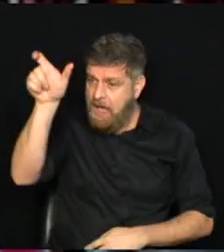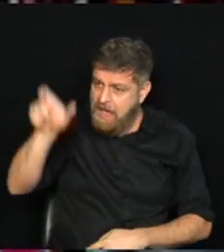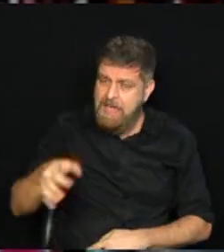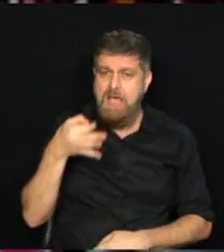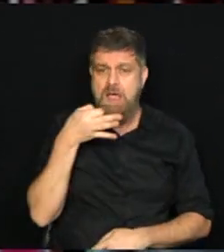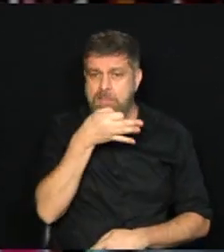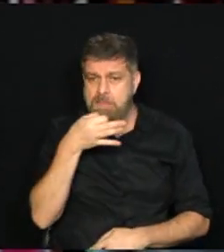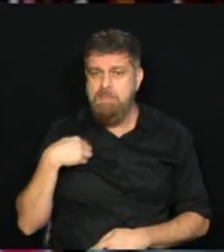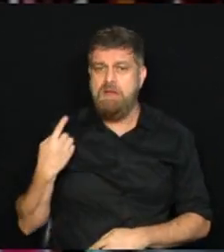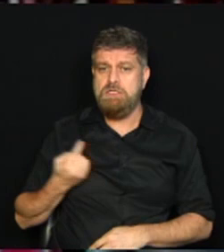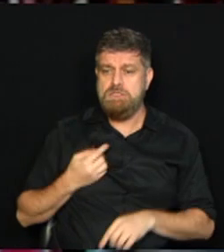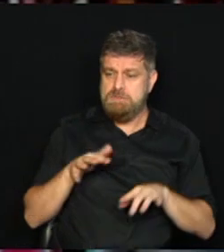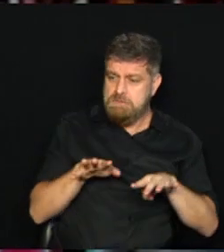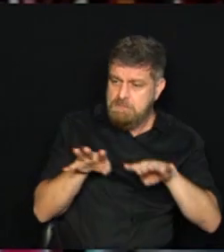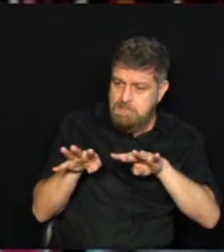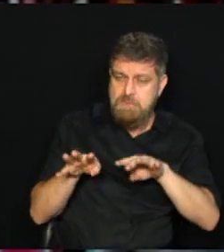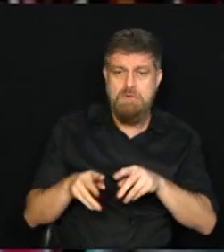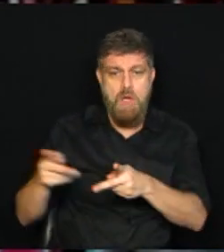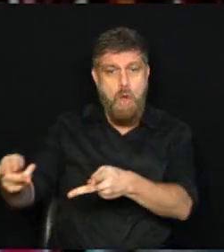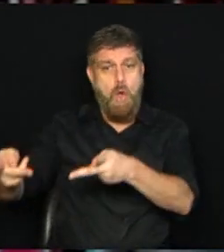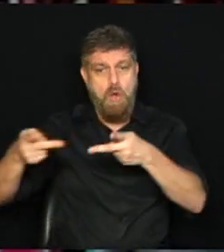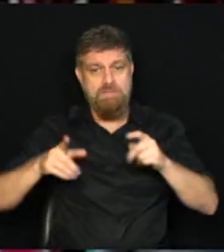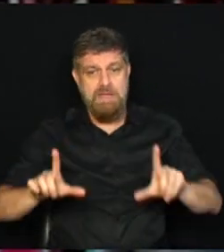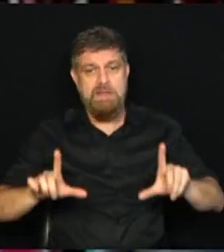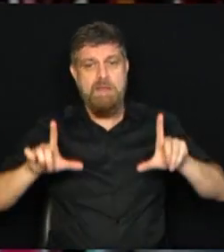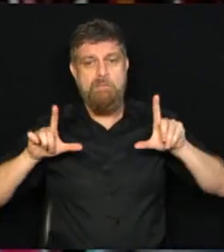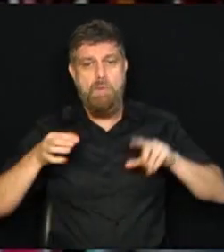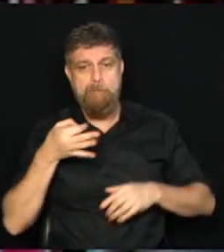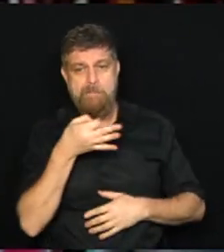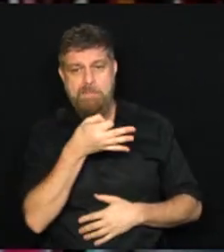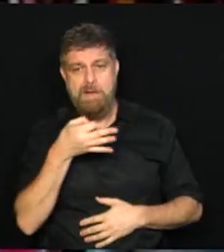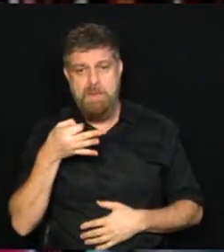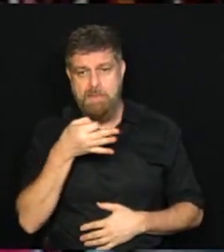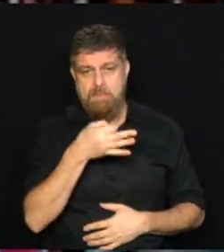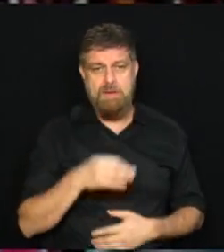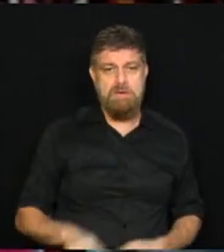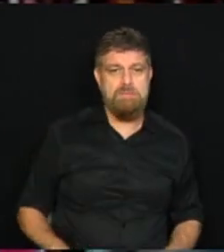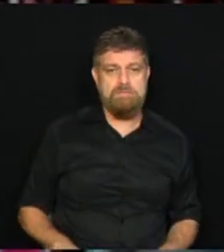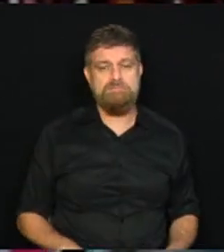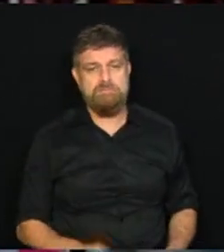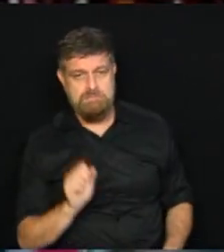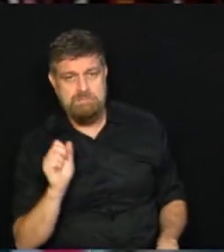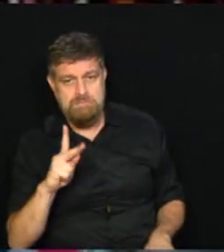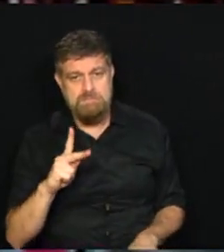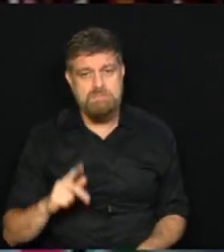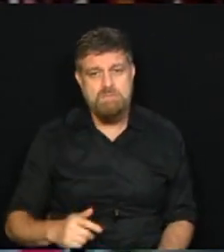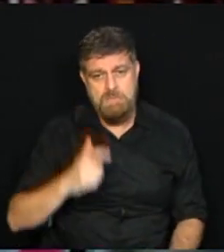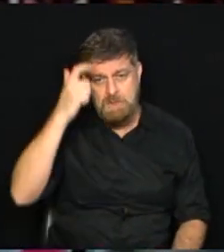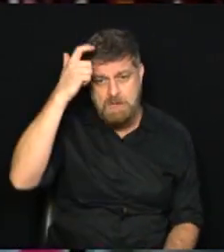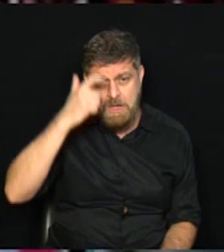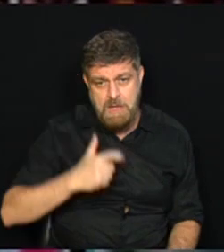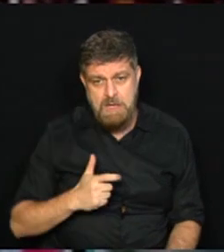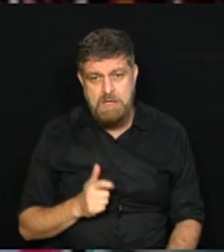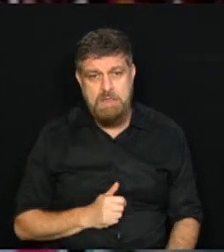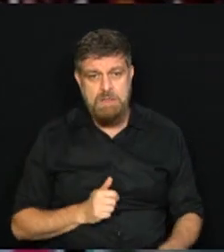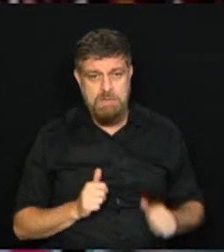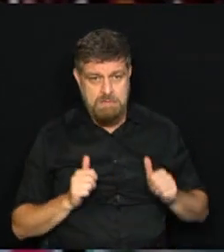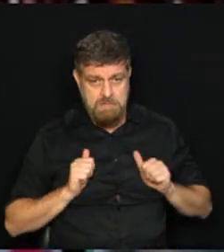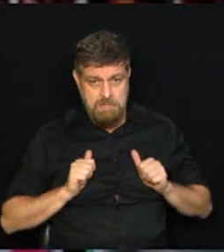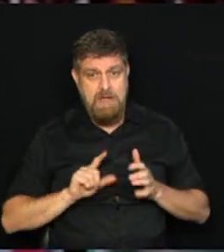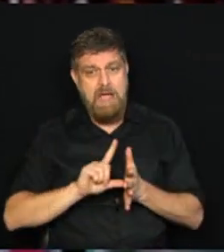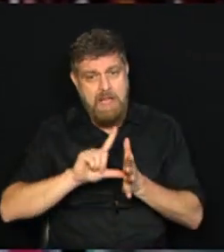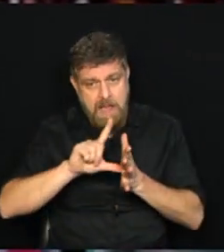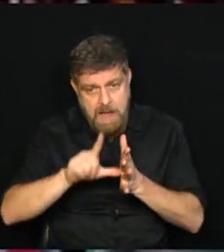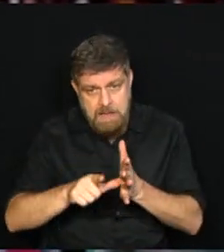que as convidadas e convidados que estão aqui possam falar, né? Então, okay. eu me manifesto depois da